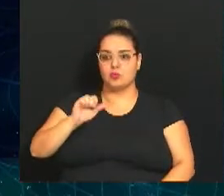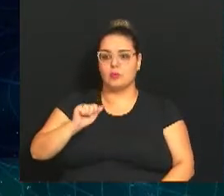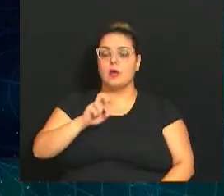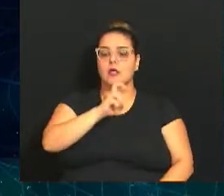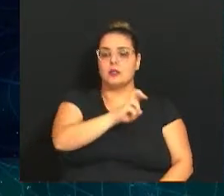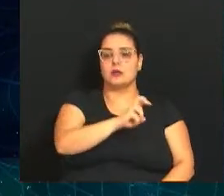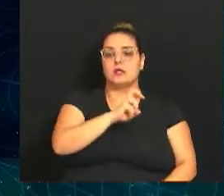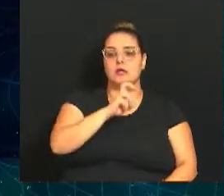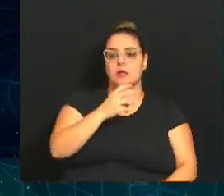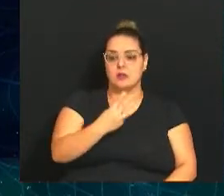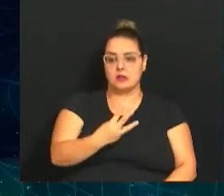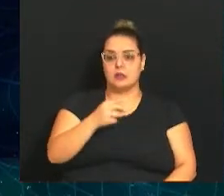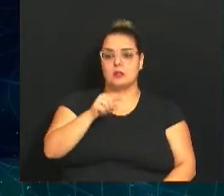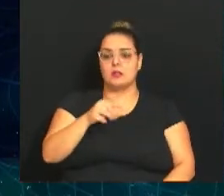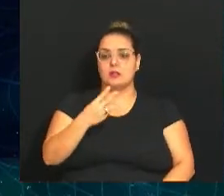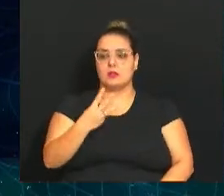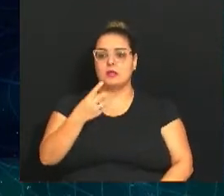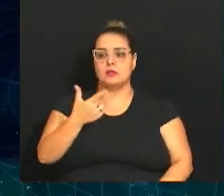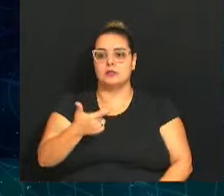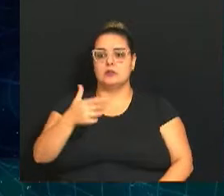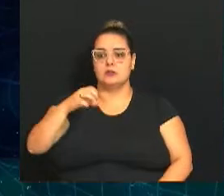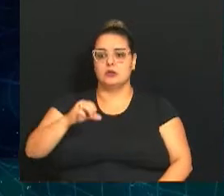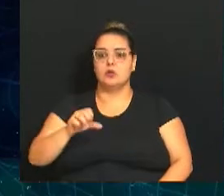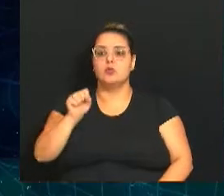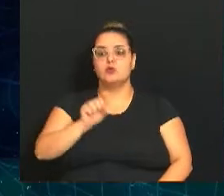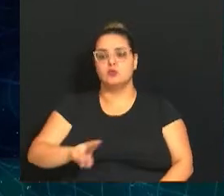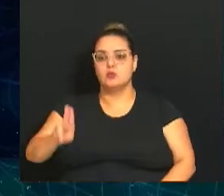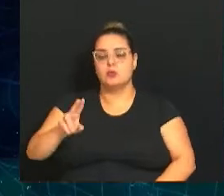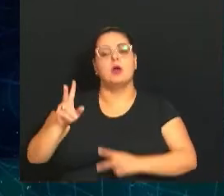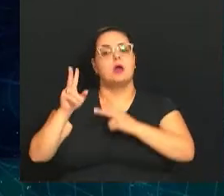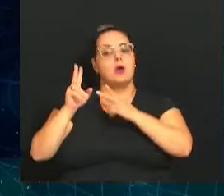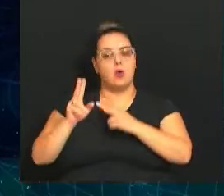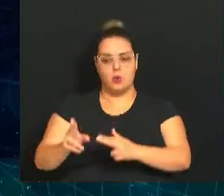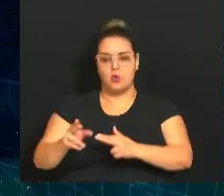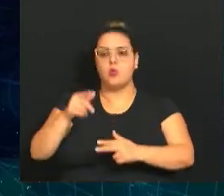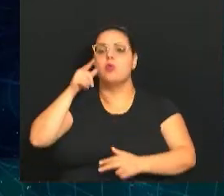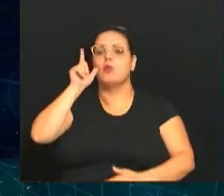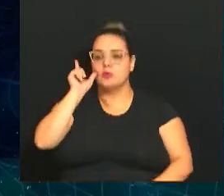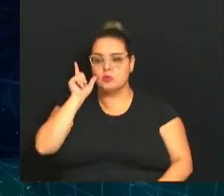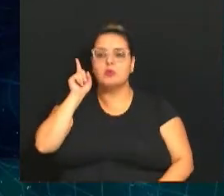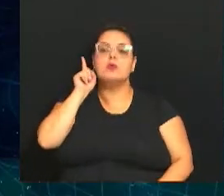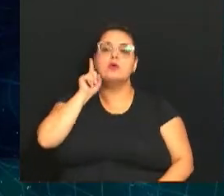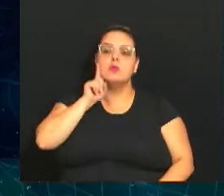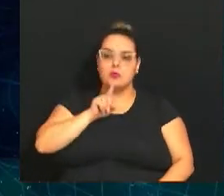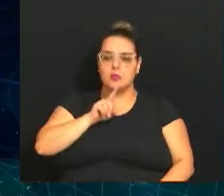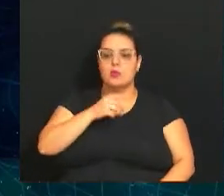53.329 casos, depois Sumaré mantém os mesmos números de ontem, Americana,